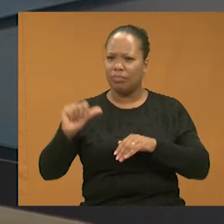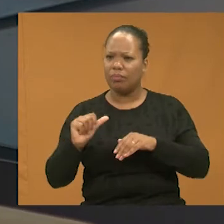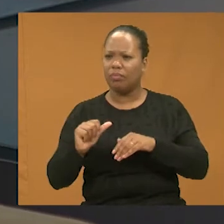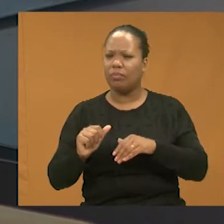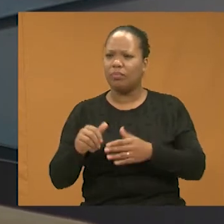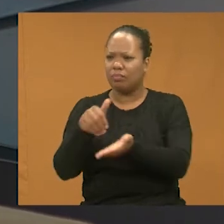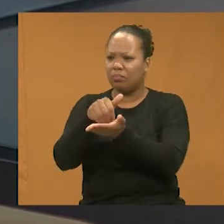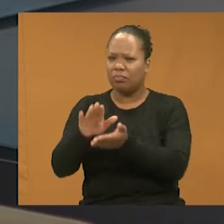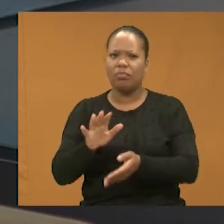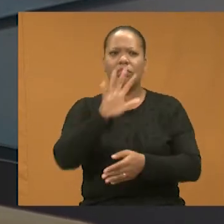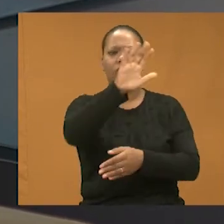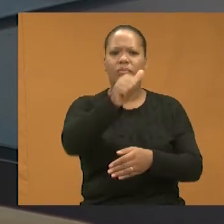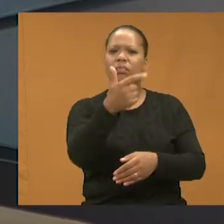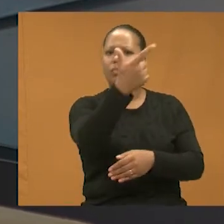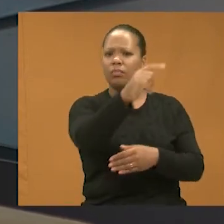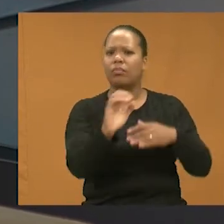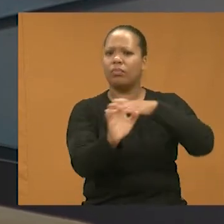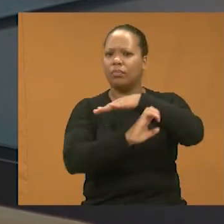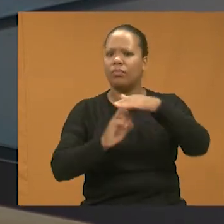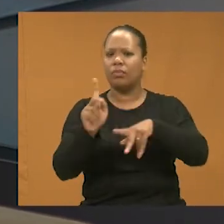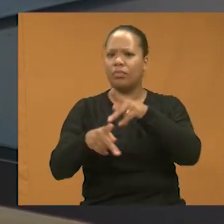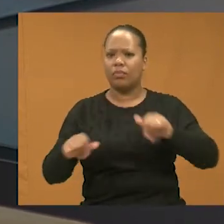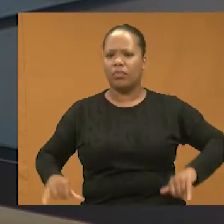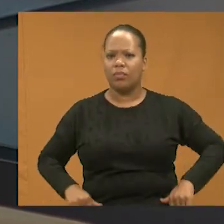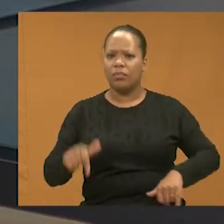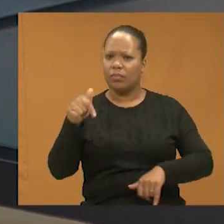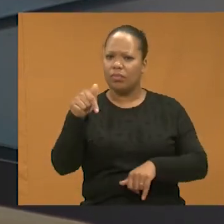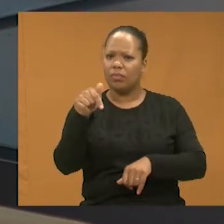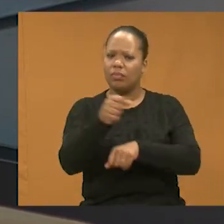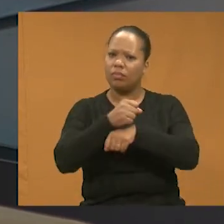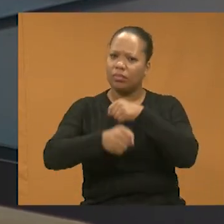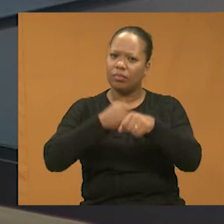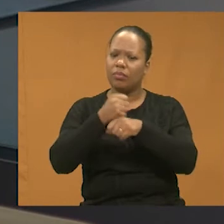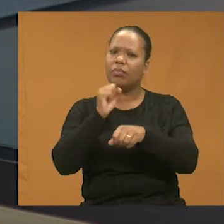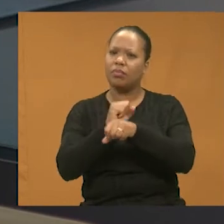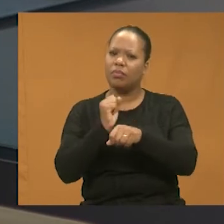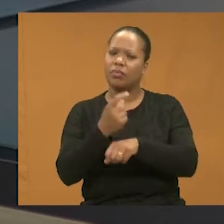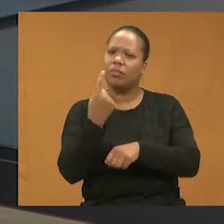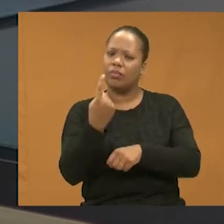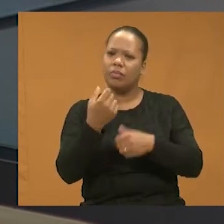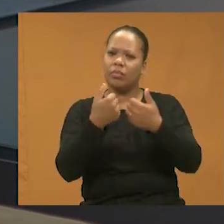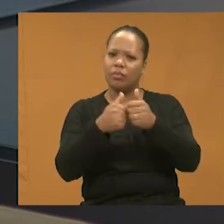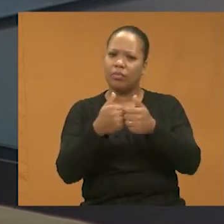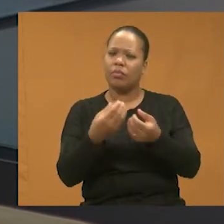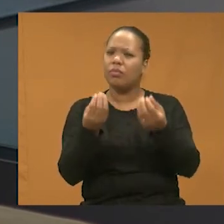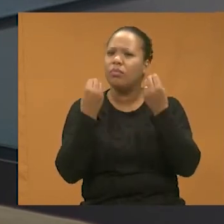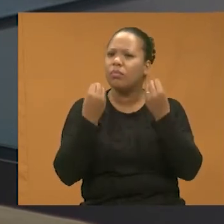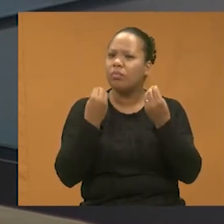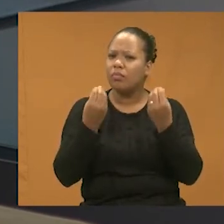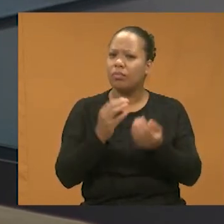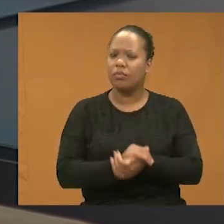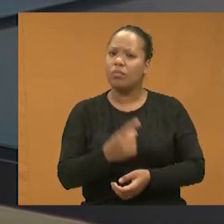faz. O que não pode é a população continuar sofrendo. 7 anos lutando para colocar um ônibus. Aonde já se viu uma coisa? Onde a gente vai